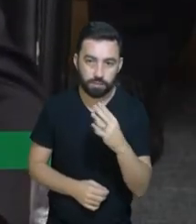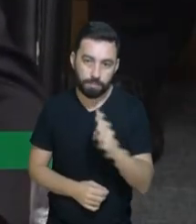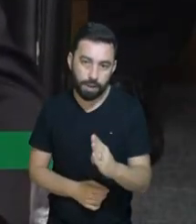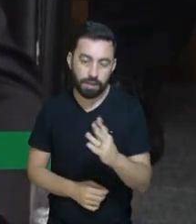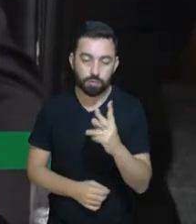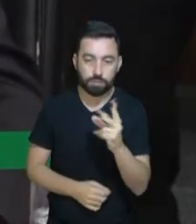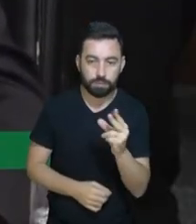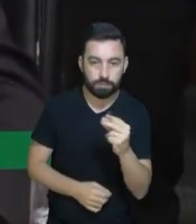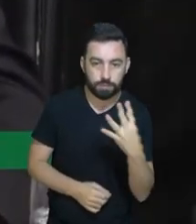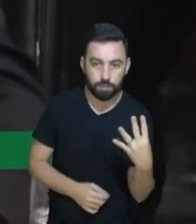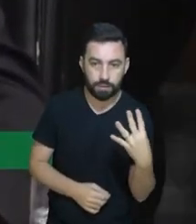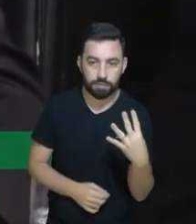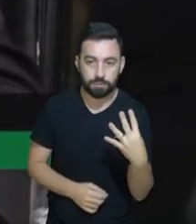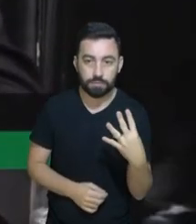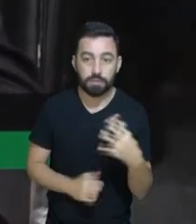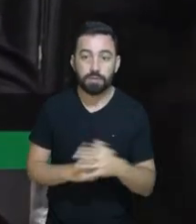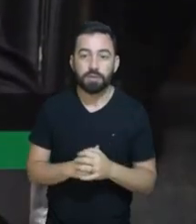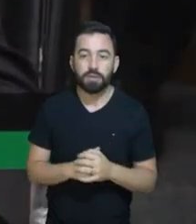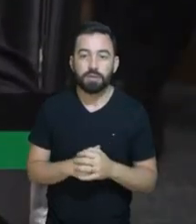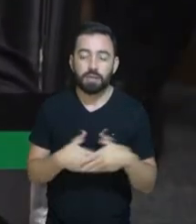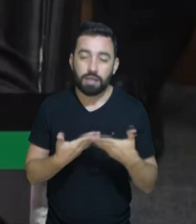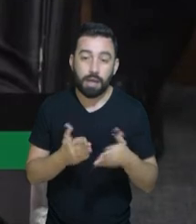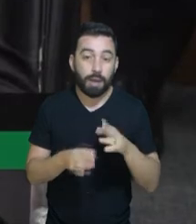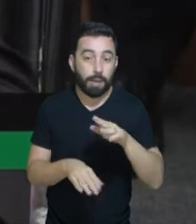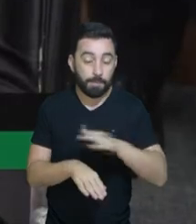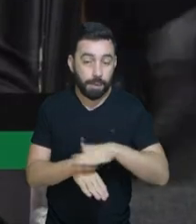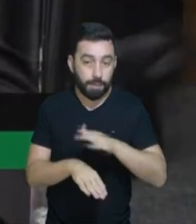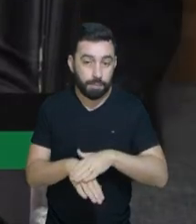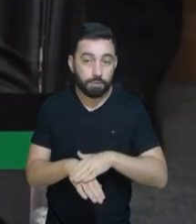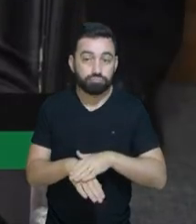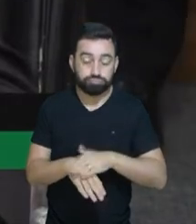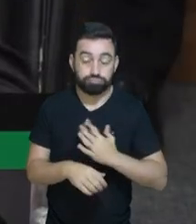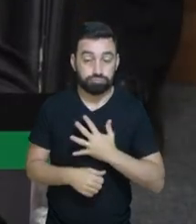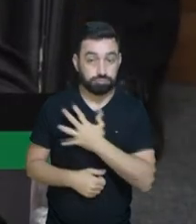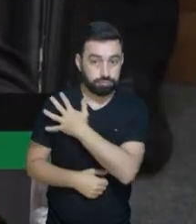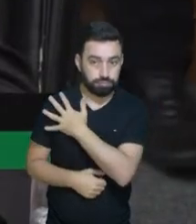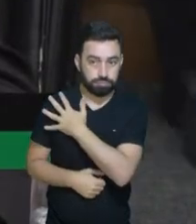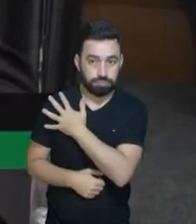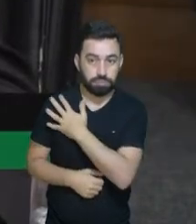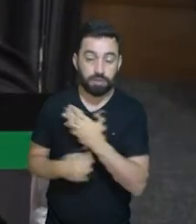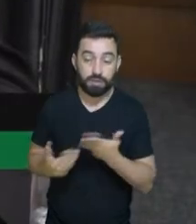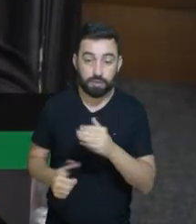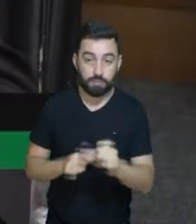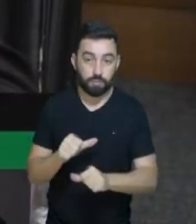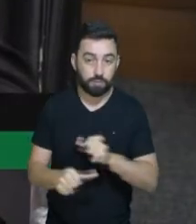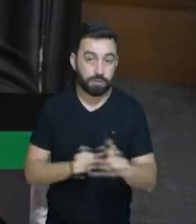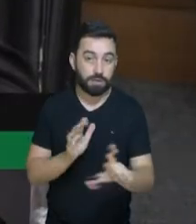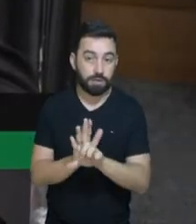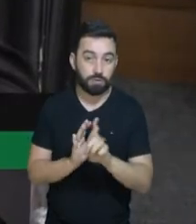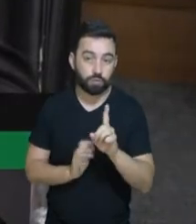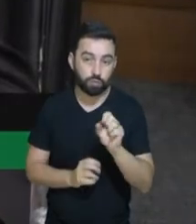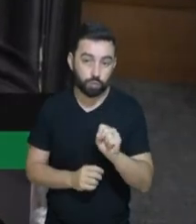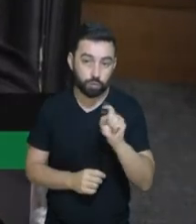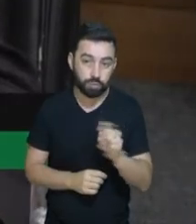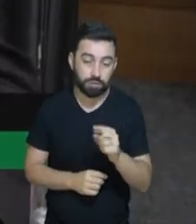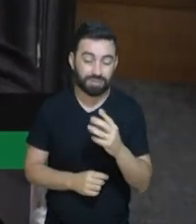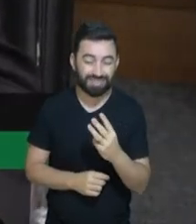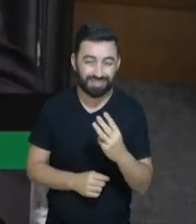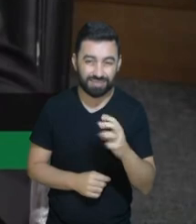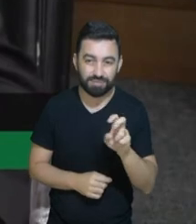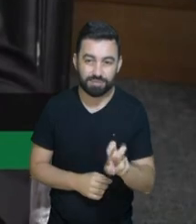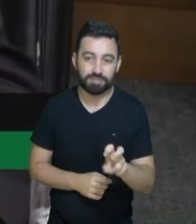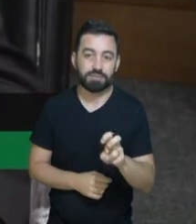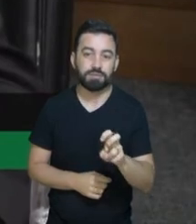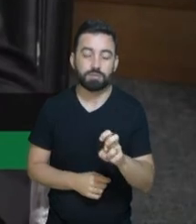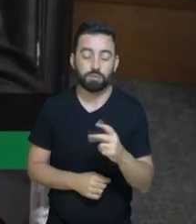014/2022 de autoria do nosso Deputado querido Deputado Napoleão Bernardes que altera a lei número 18335